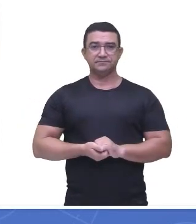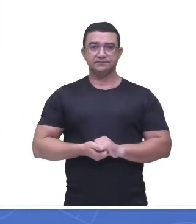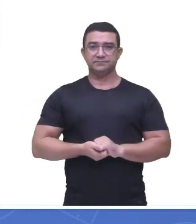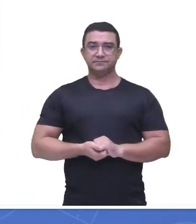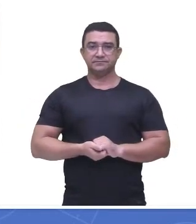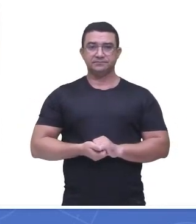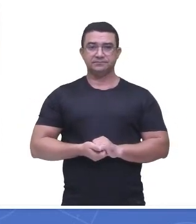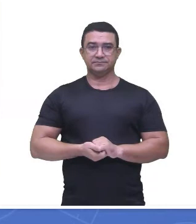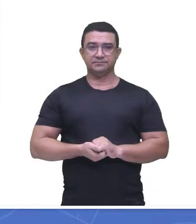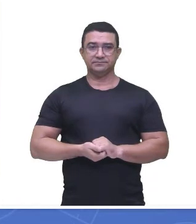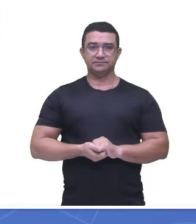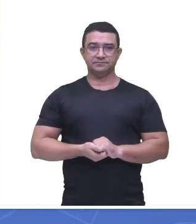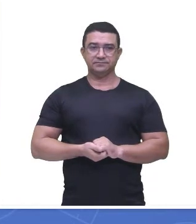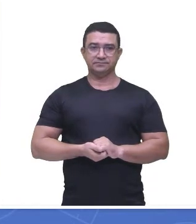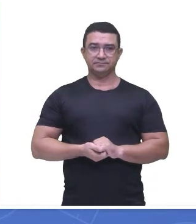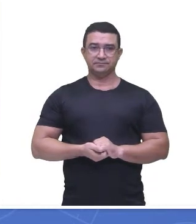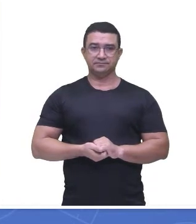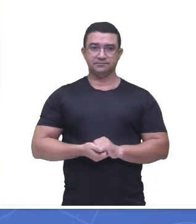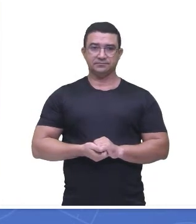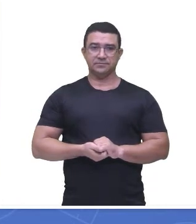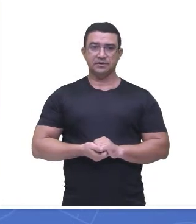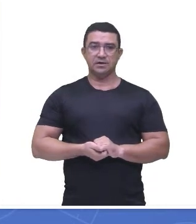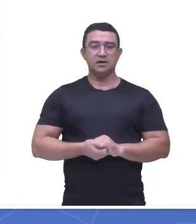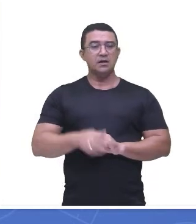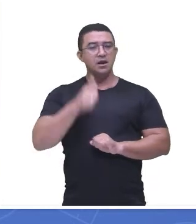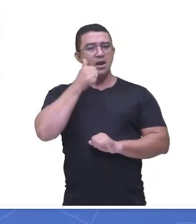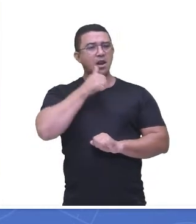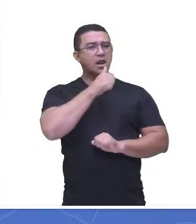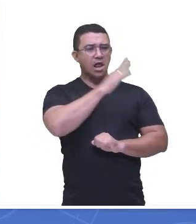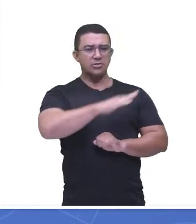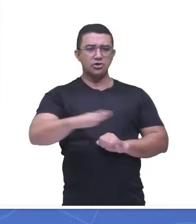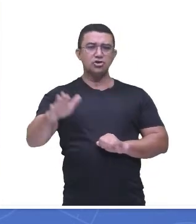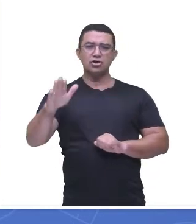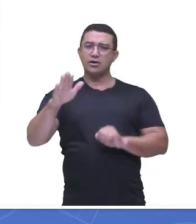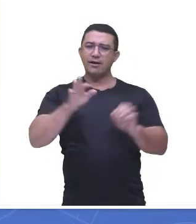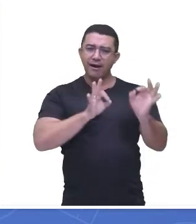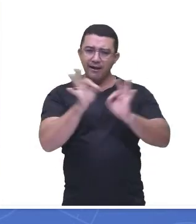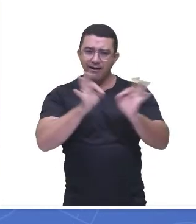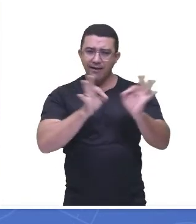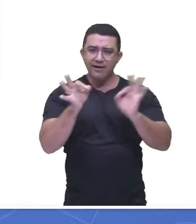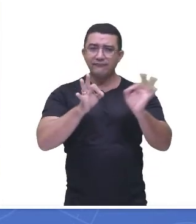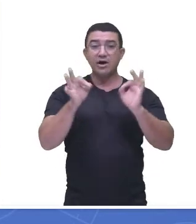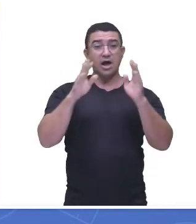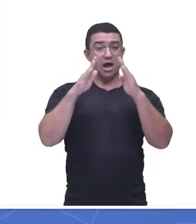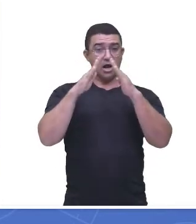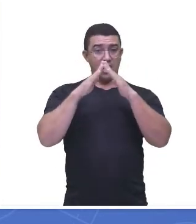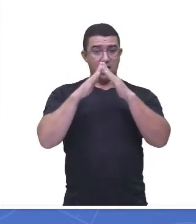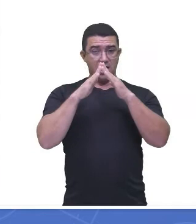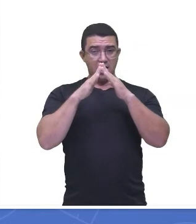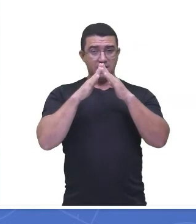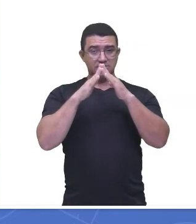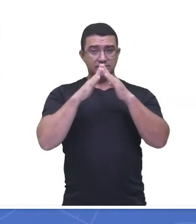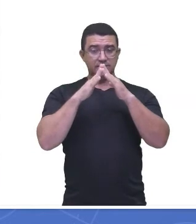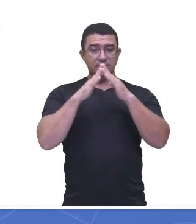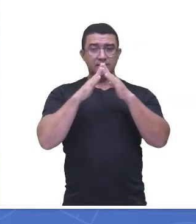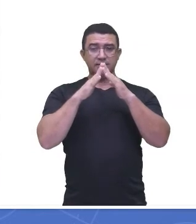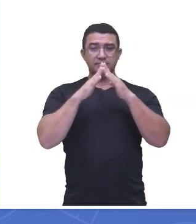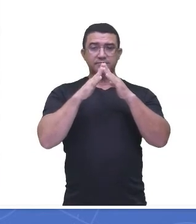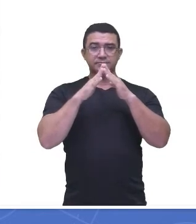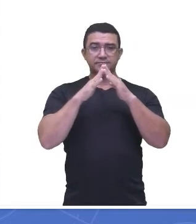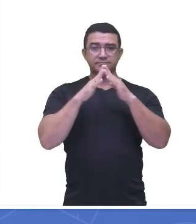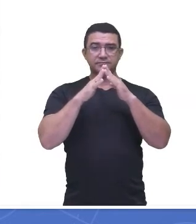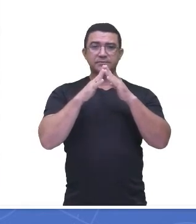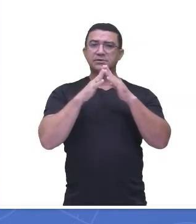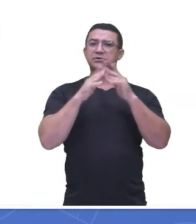rapidinho, a frase, a alternativa C diz assim: La niña arreglaba la casa, ajeitava a